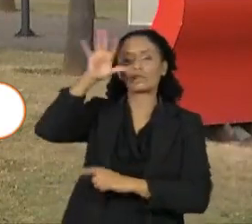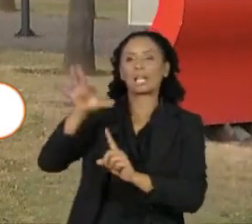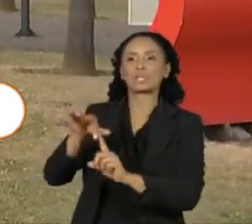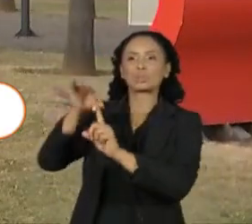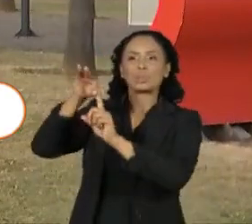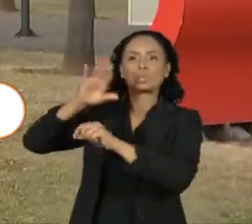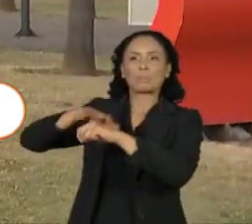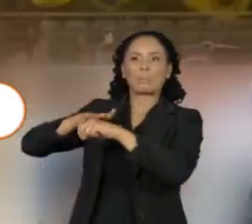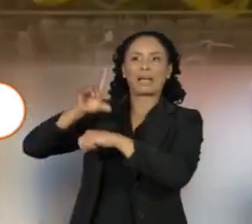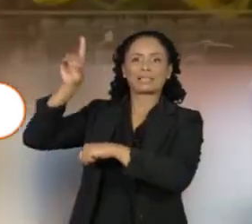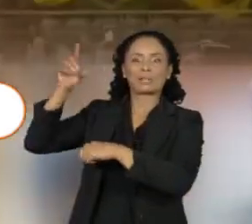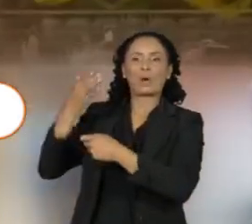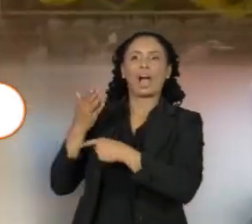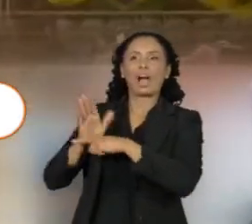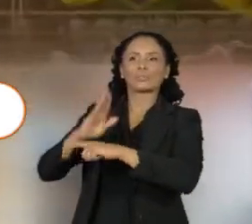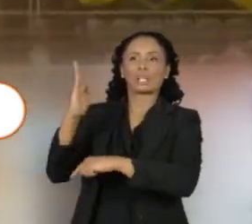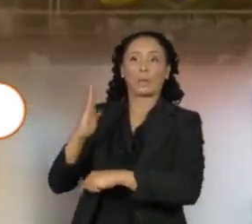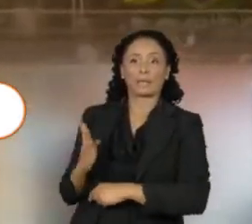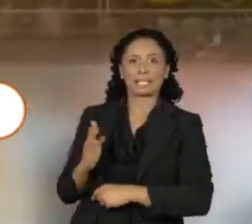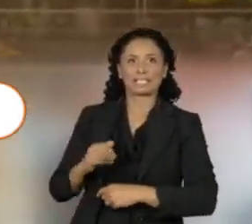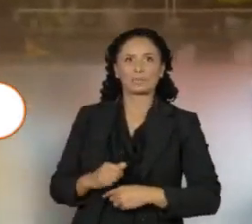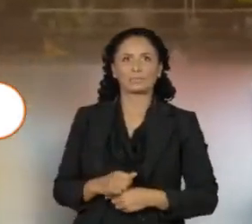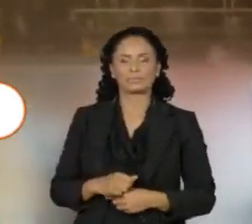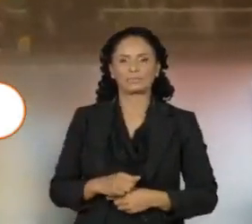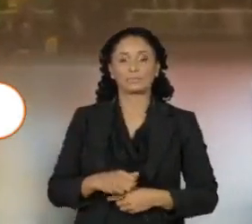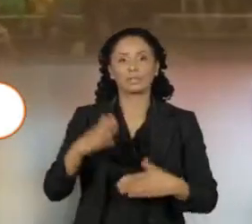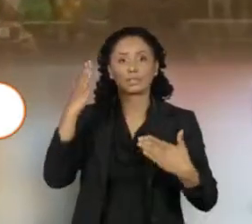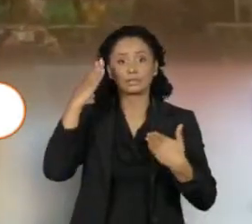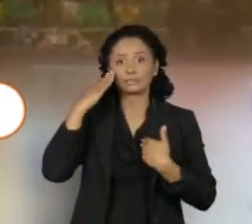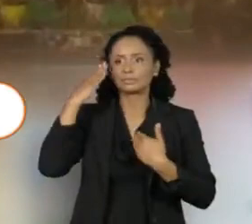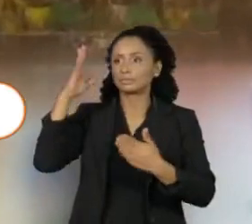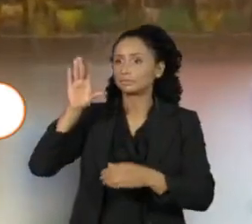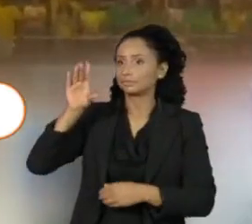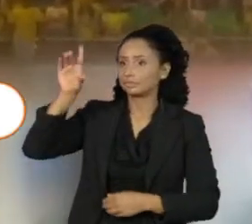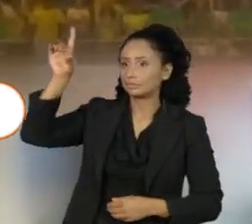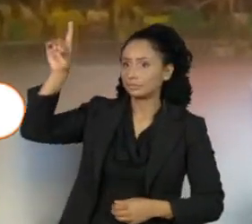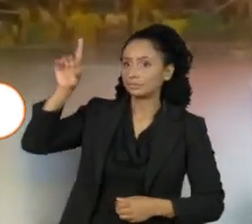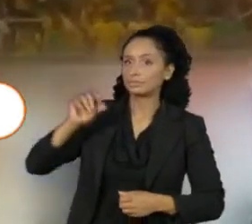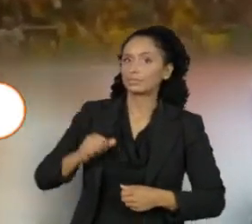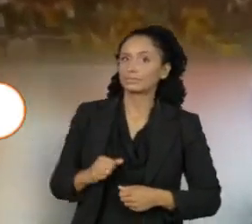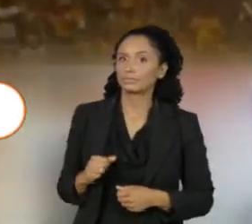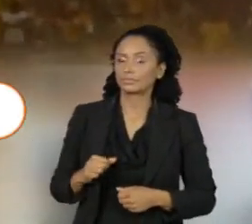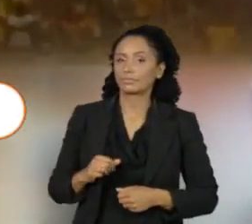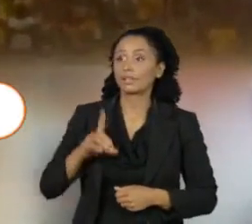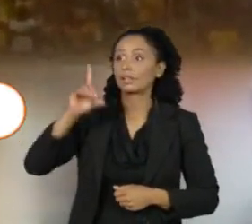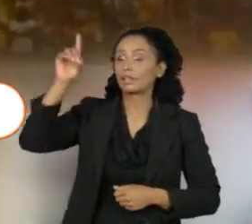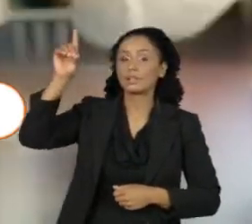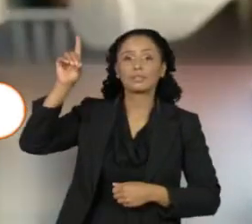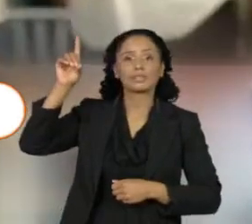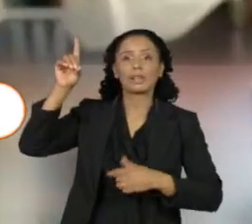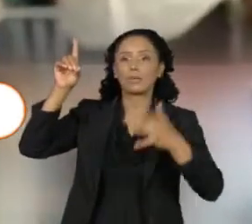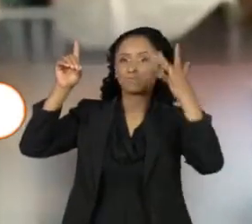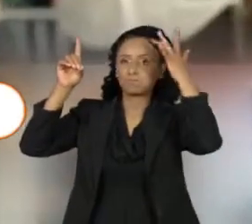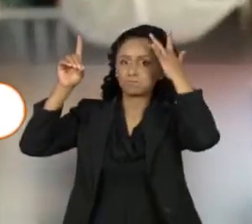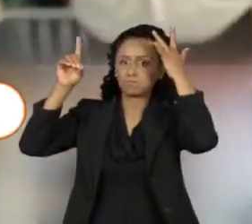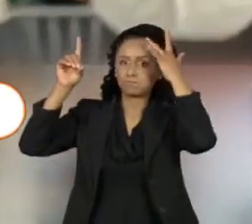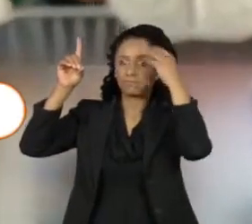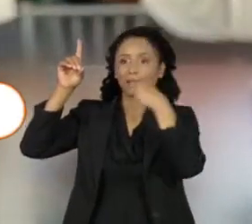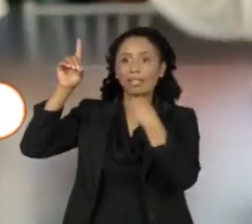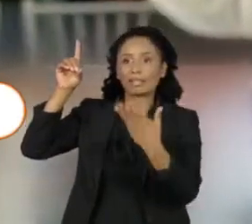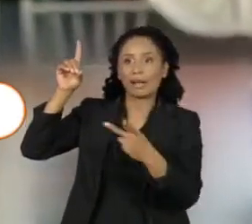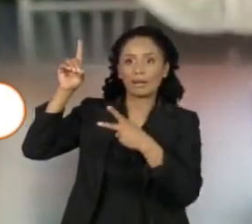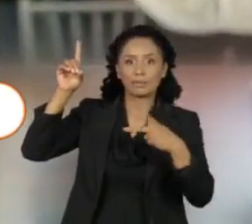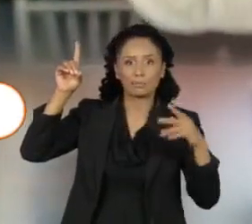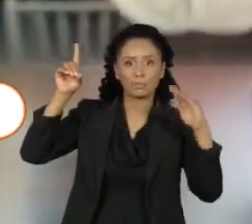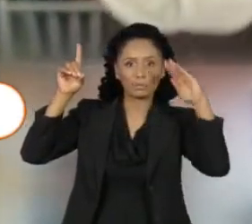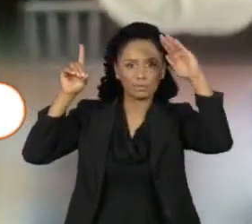mal. Acompanhe. E graças a Deus. Deus tem dado sabedoria, Deus